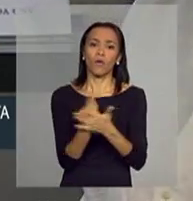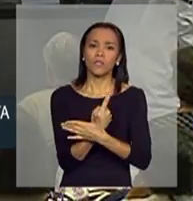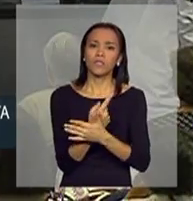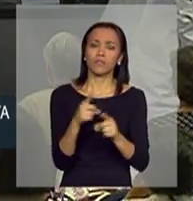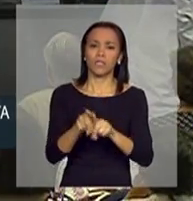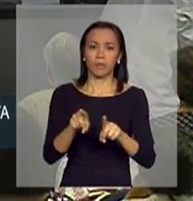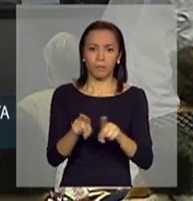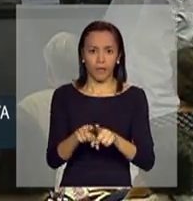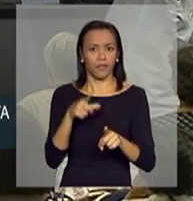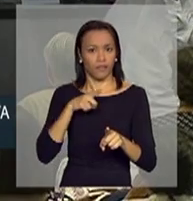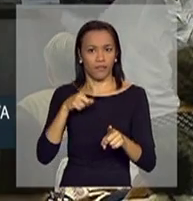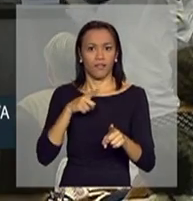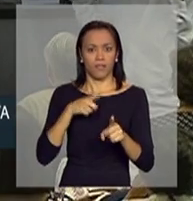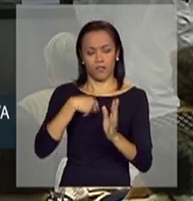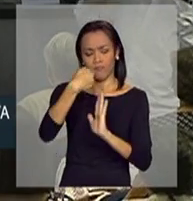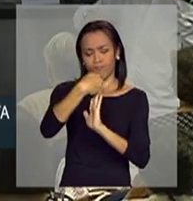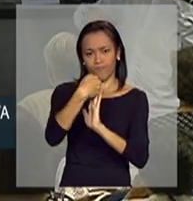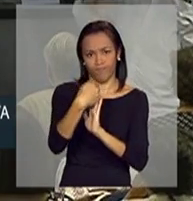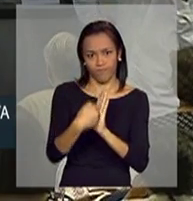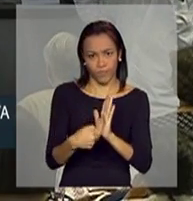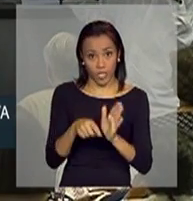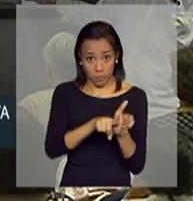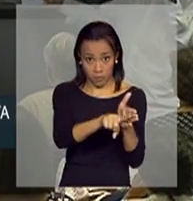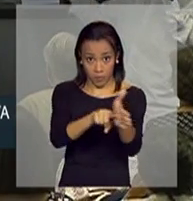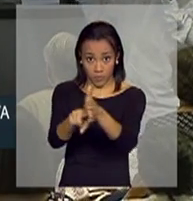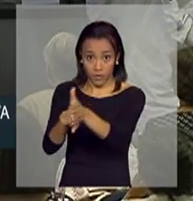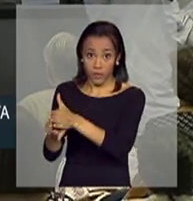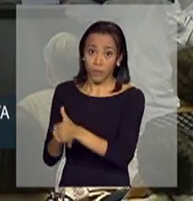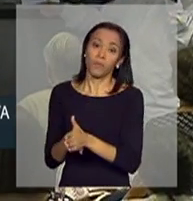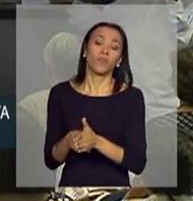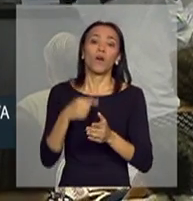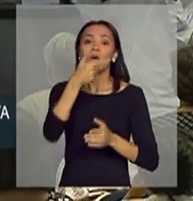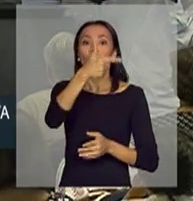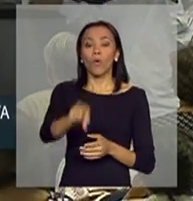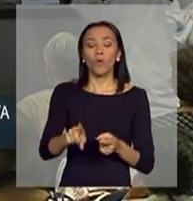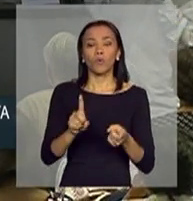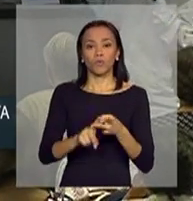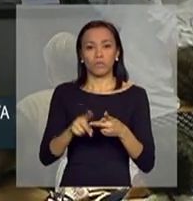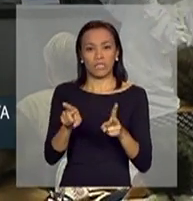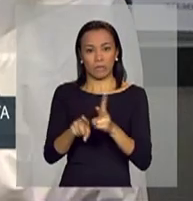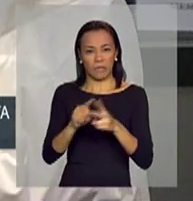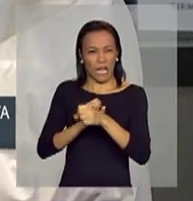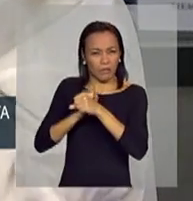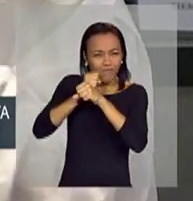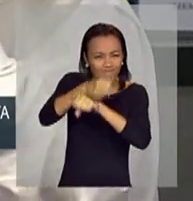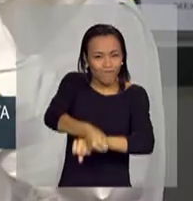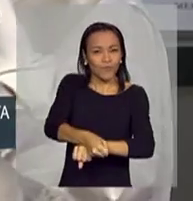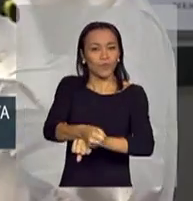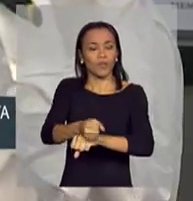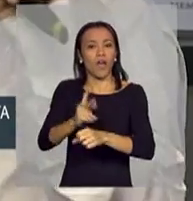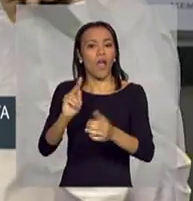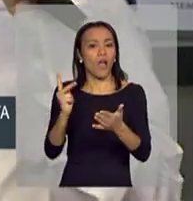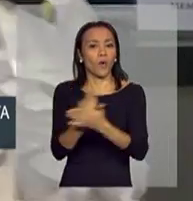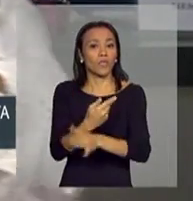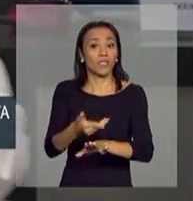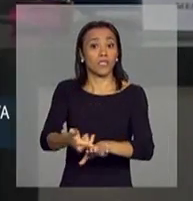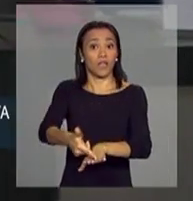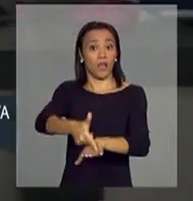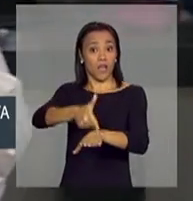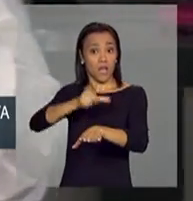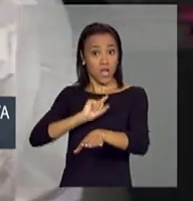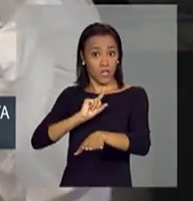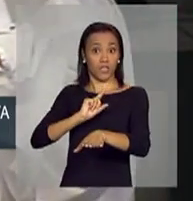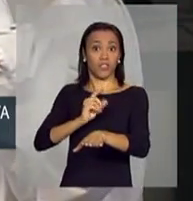na literatura especializada, e o fato de que a prática da tortura acontece antes do início